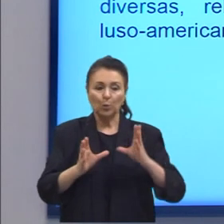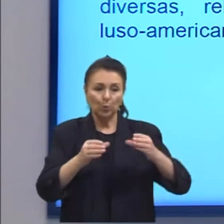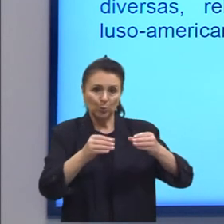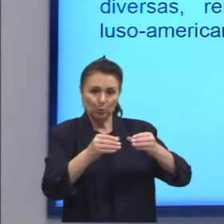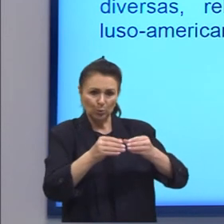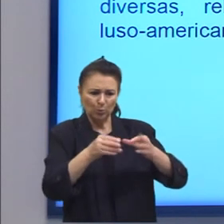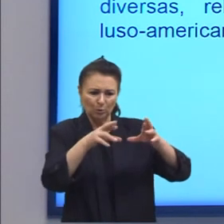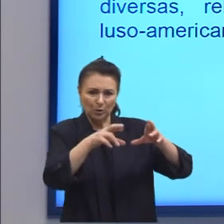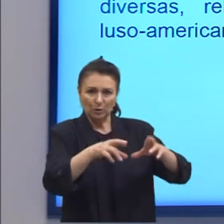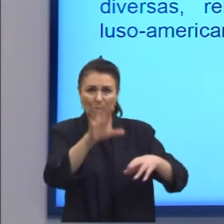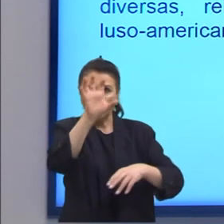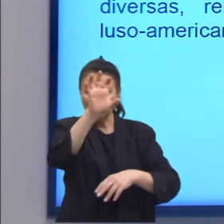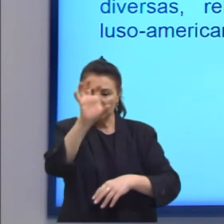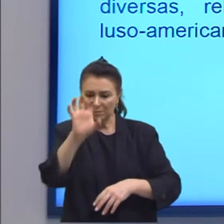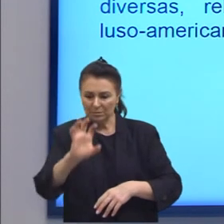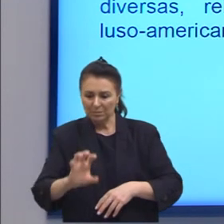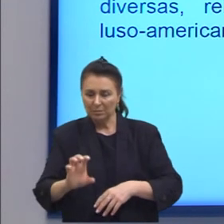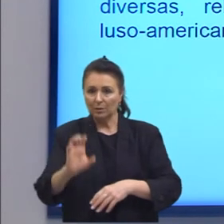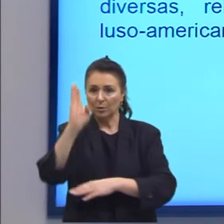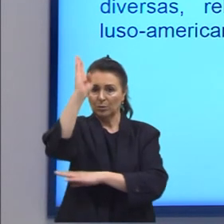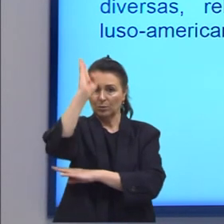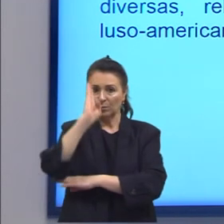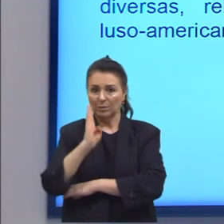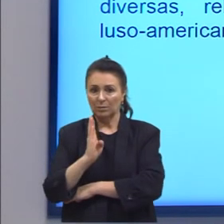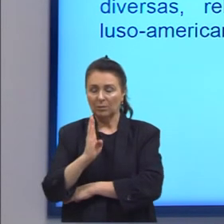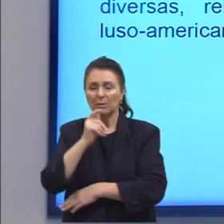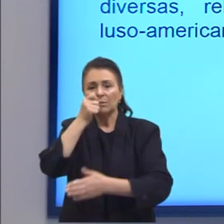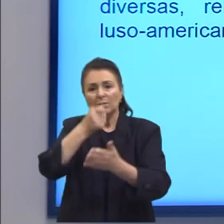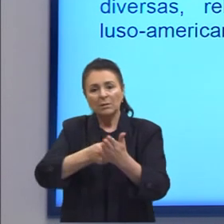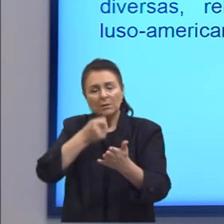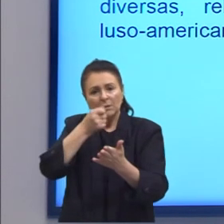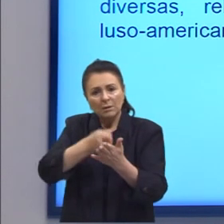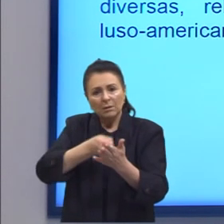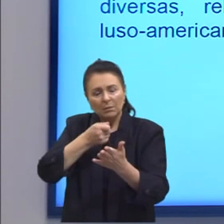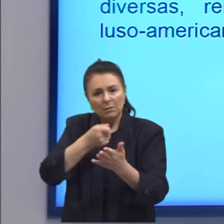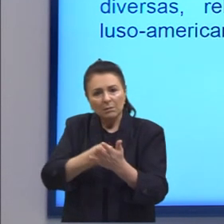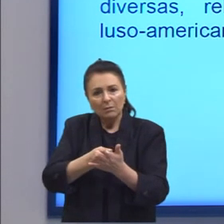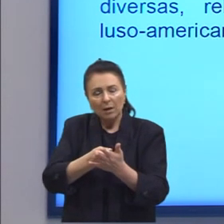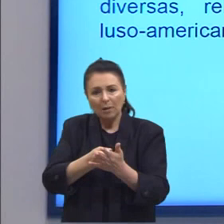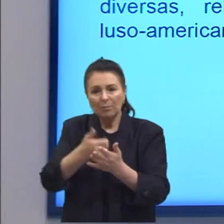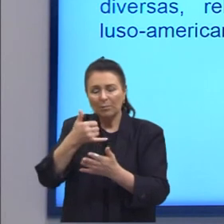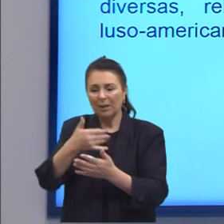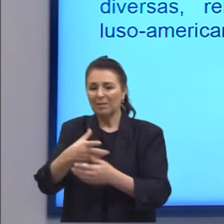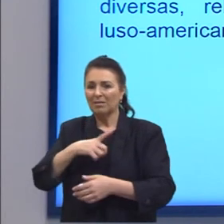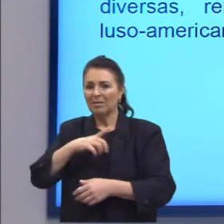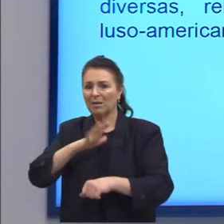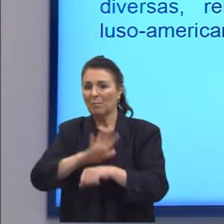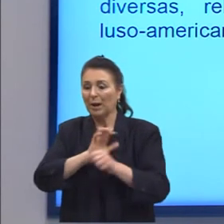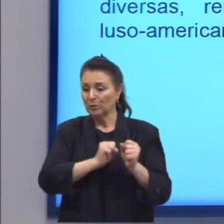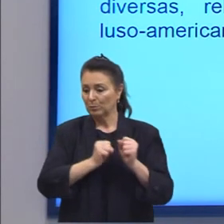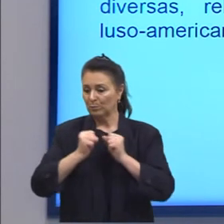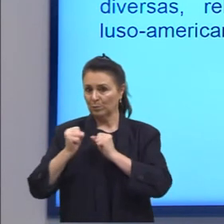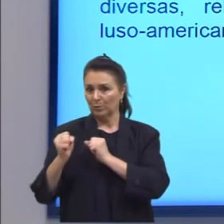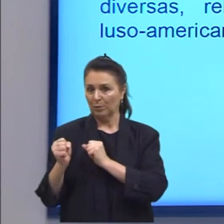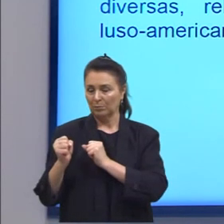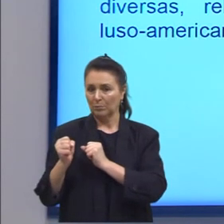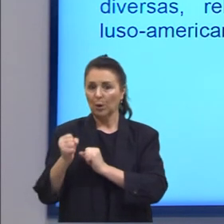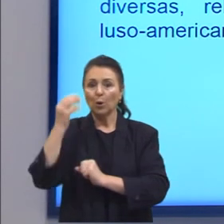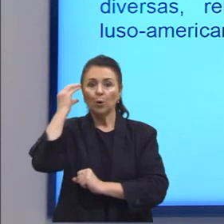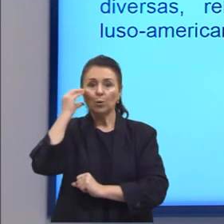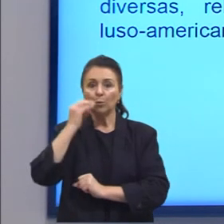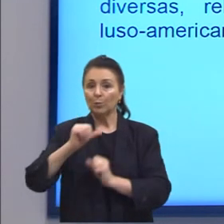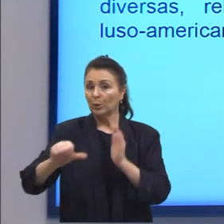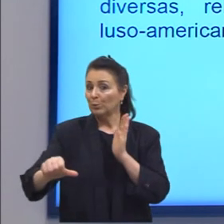grupos regionais do Brasil eles vão tentar lutar para ter mais poder Dom Pedro primeiro então